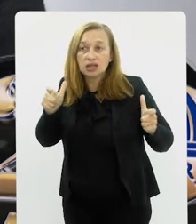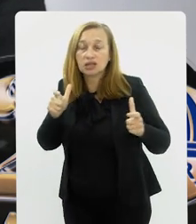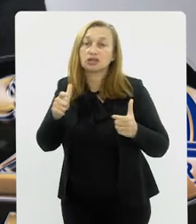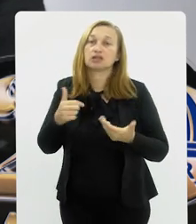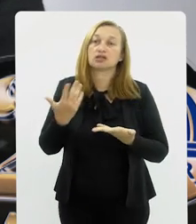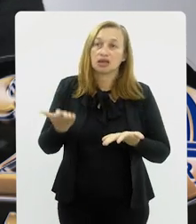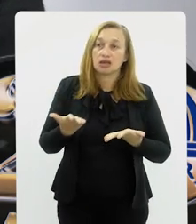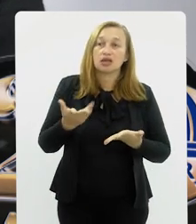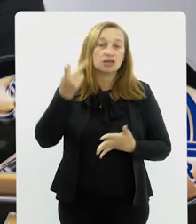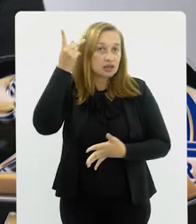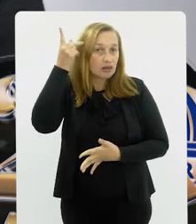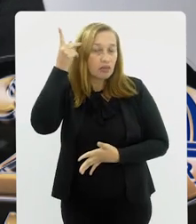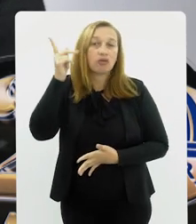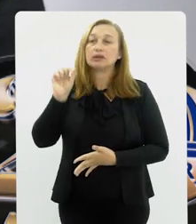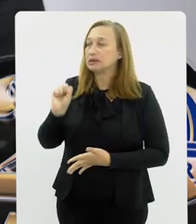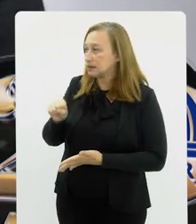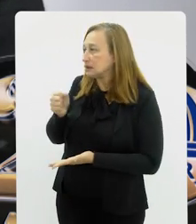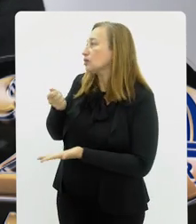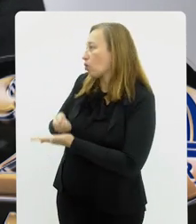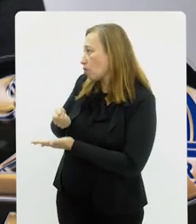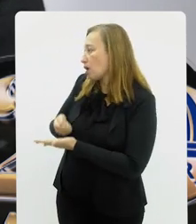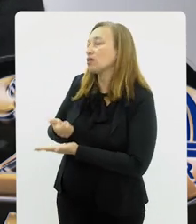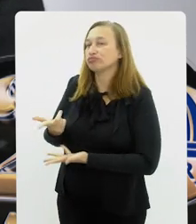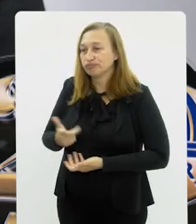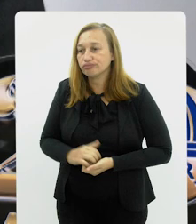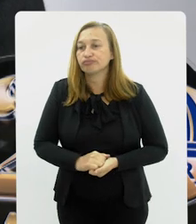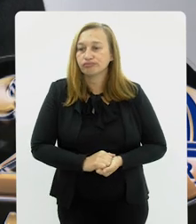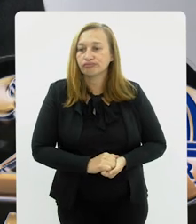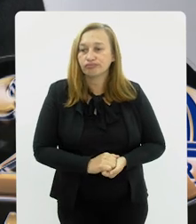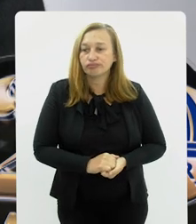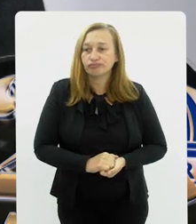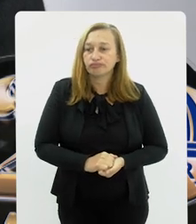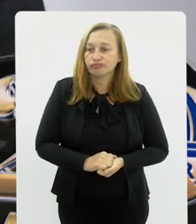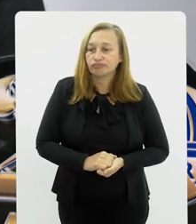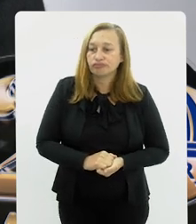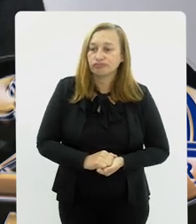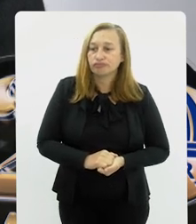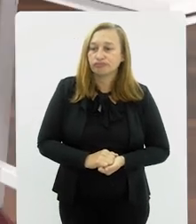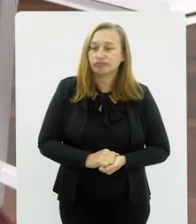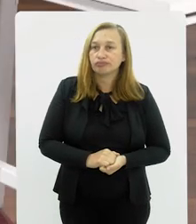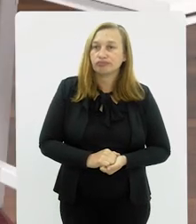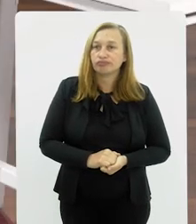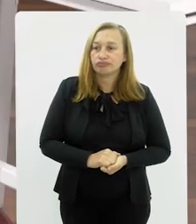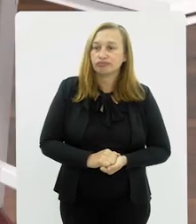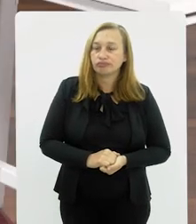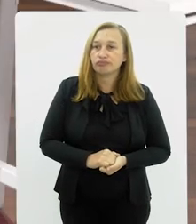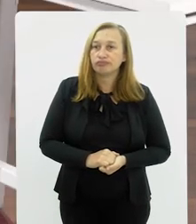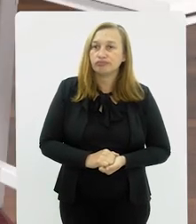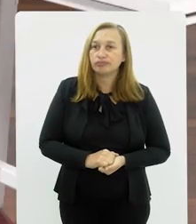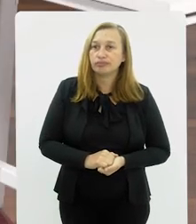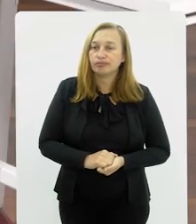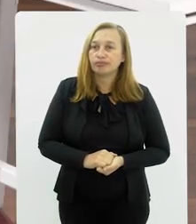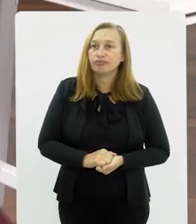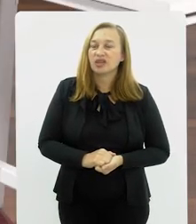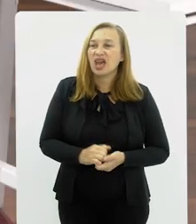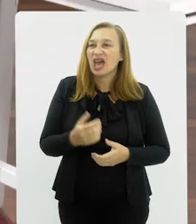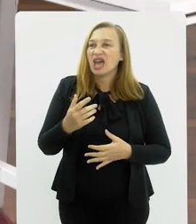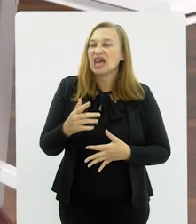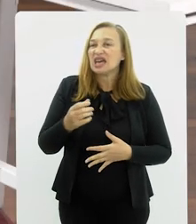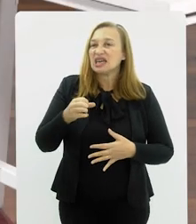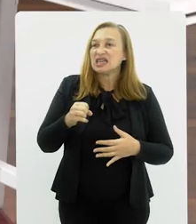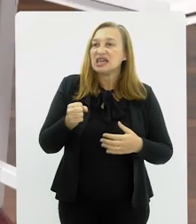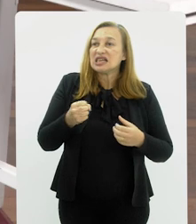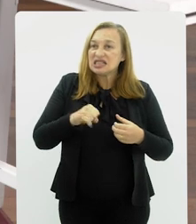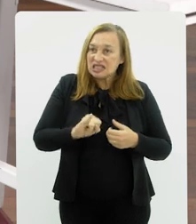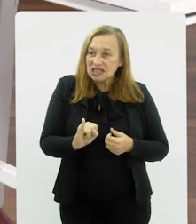do gigantismo em São Paulo. Né? Isso é muito cobrado. Você faz um carro pequeno lá em São Paulo, já te coloca como um carro